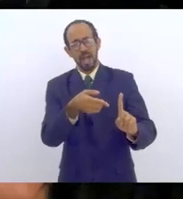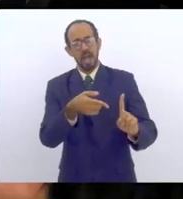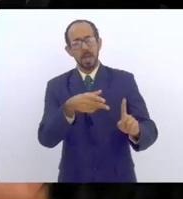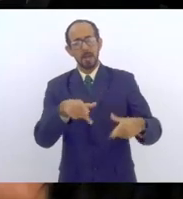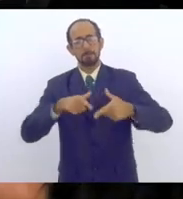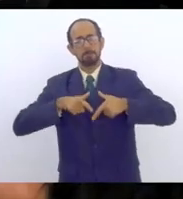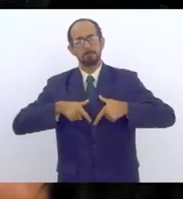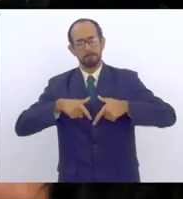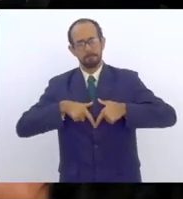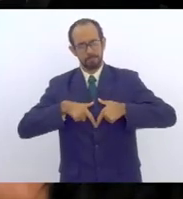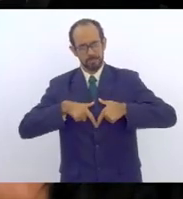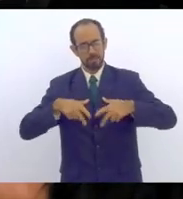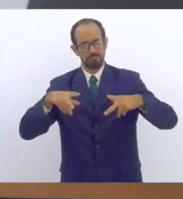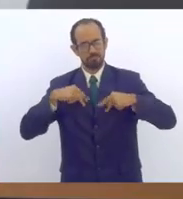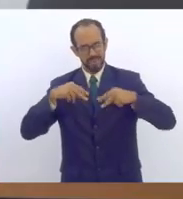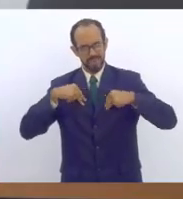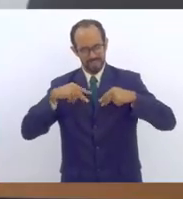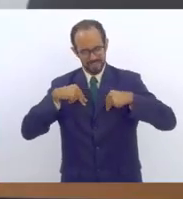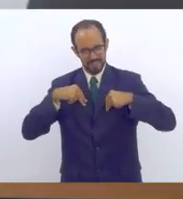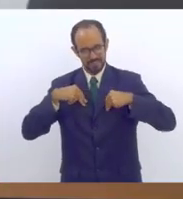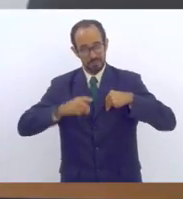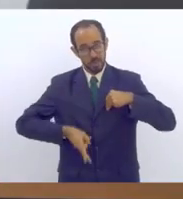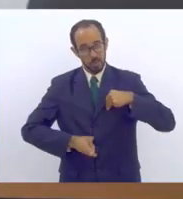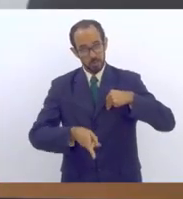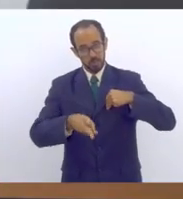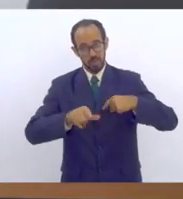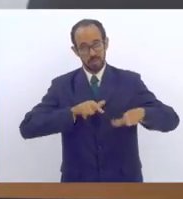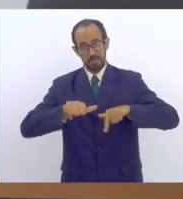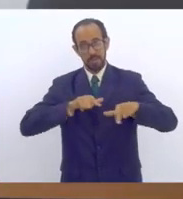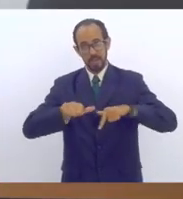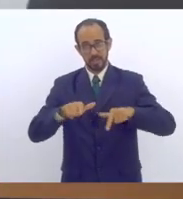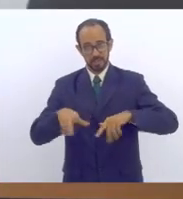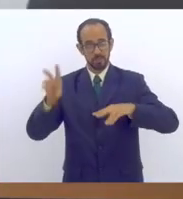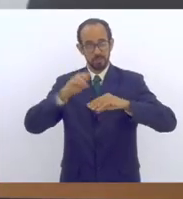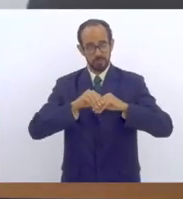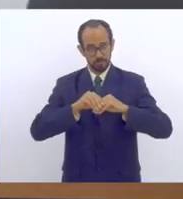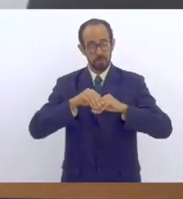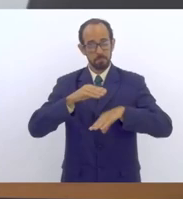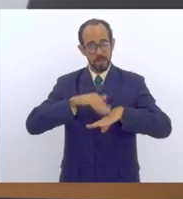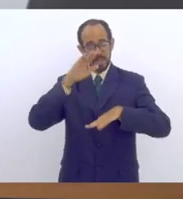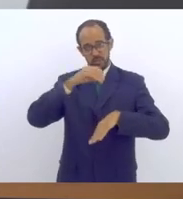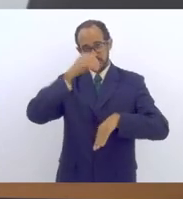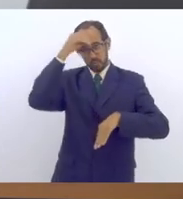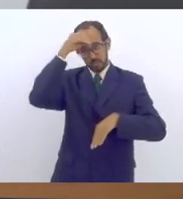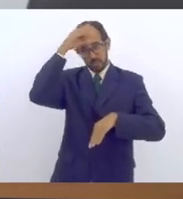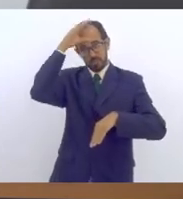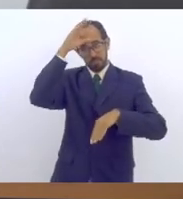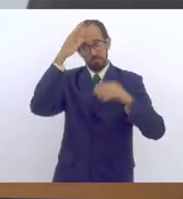e continuar a cada dia que passa agregando mais conhecimento parabéns